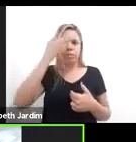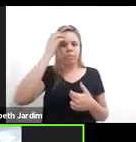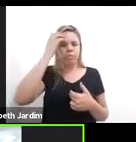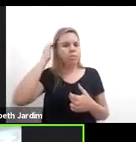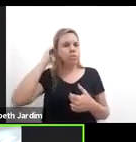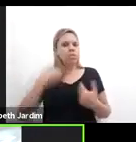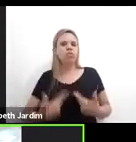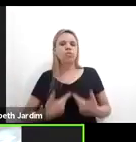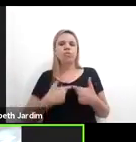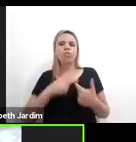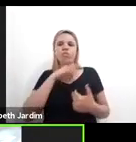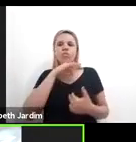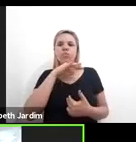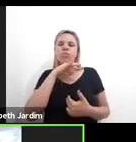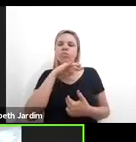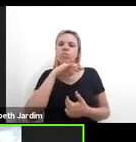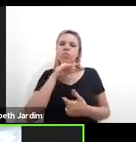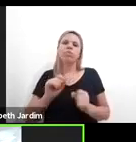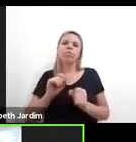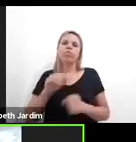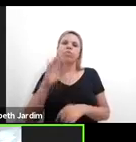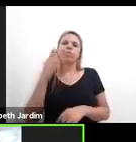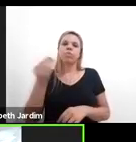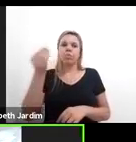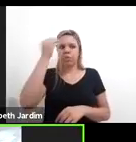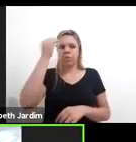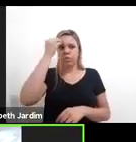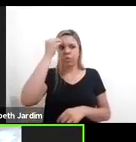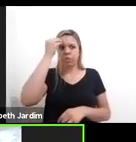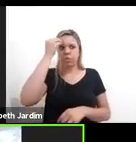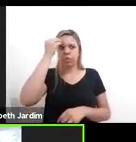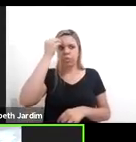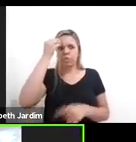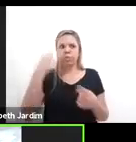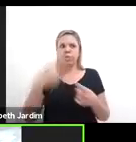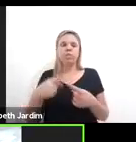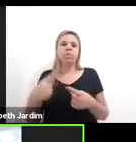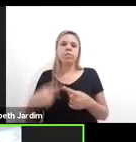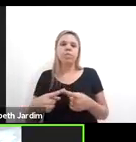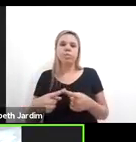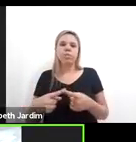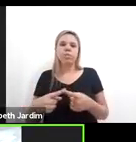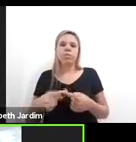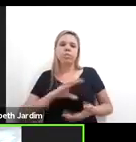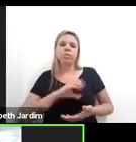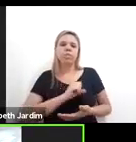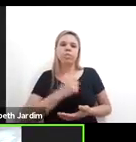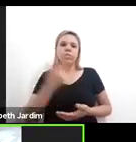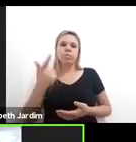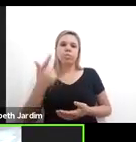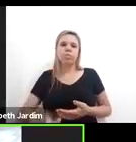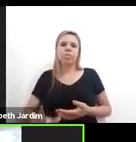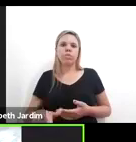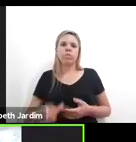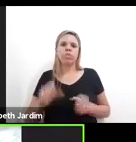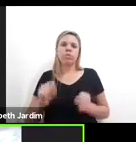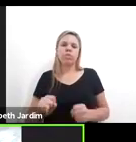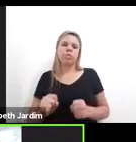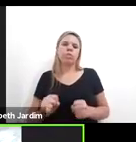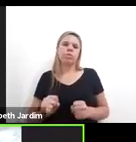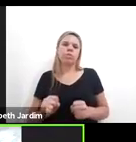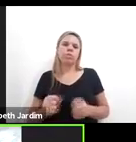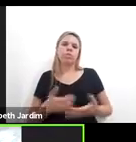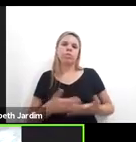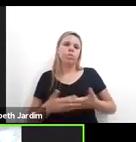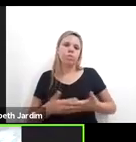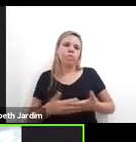coisa horrorosa, mas o que mais me marcou foi horroroso porque amamentar tudo de novo, ele só podia pegar o peito e não podia leite